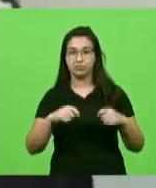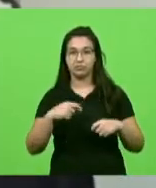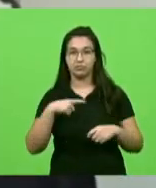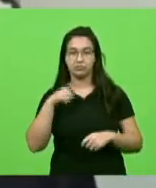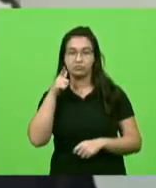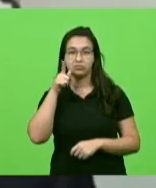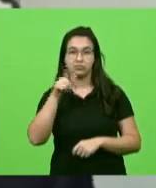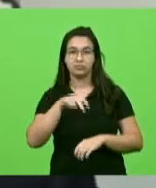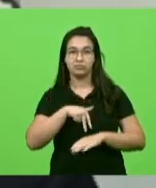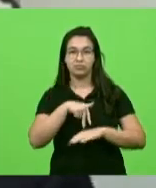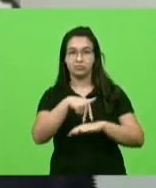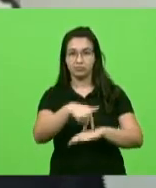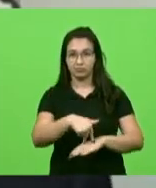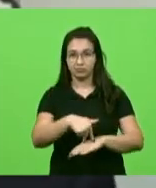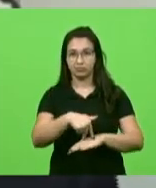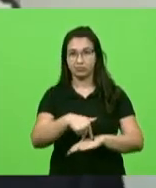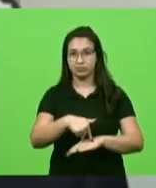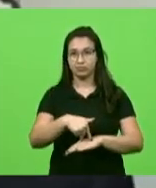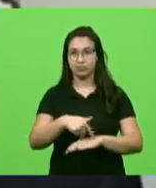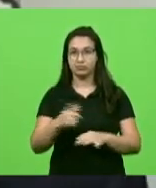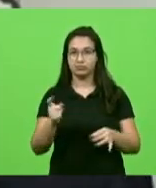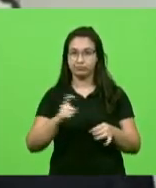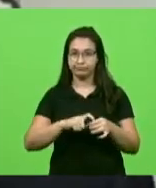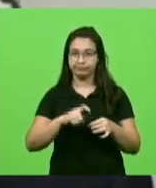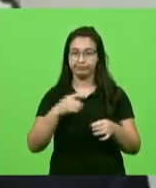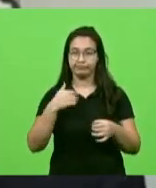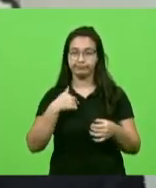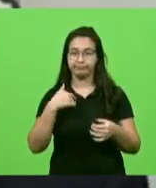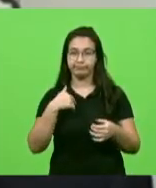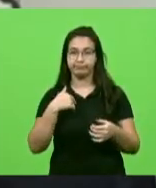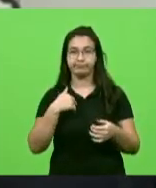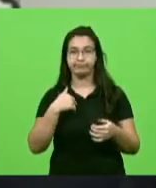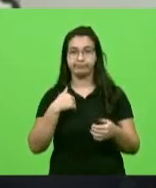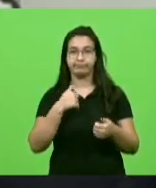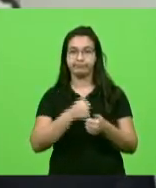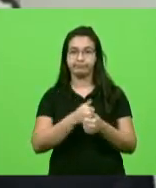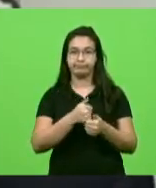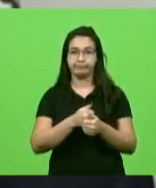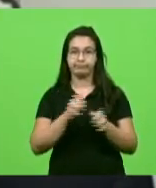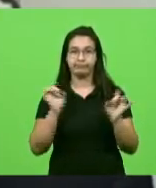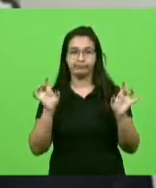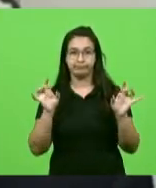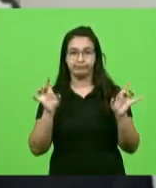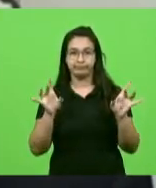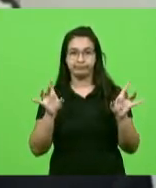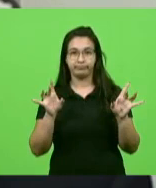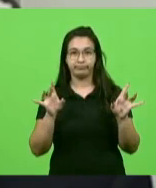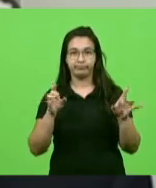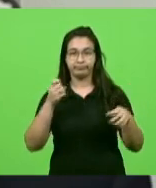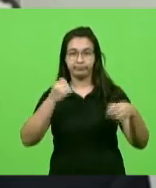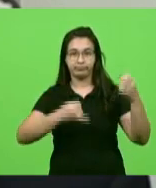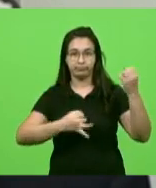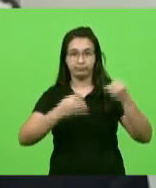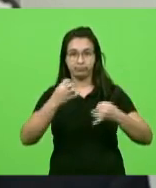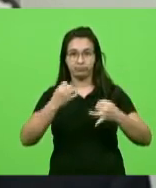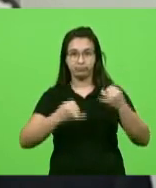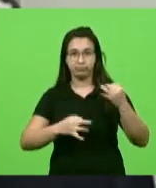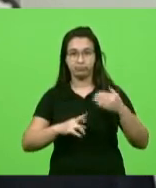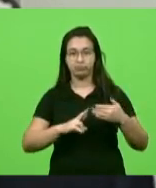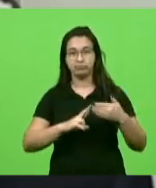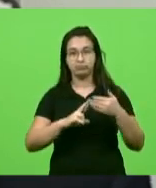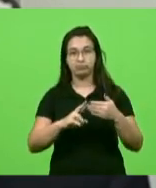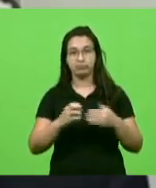aqui tratando a parte deste tribunal especial para tocar no SAC da representação